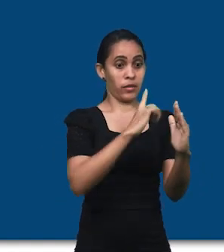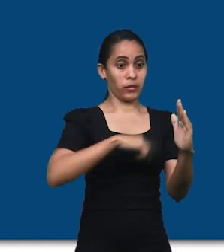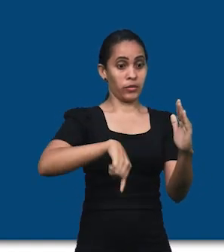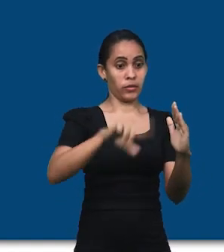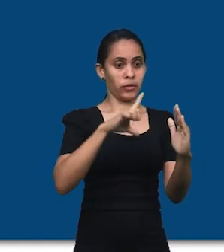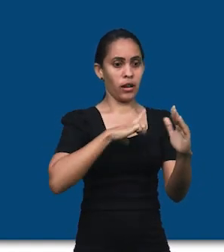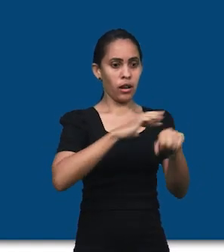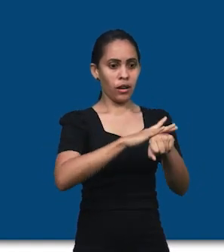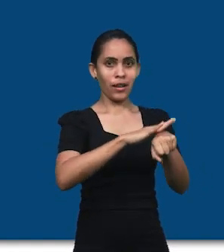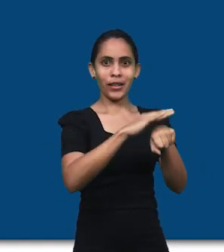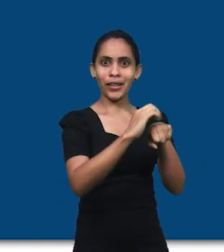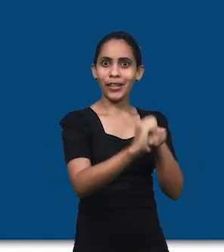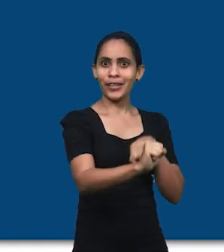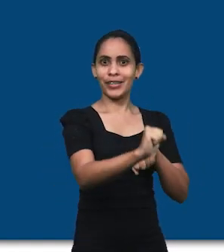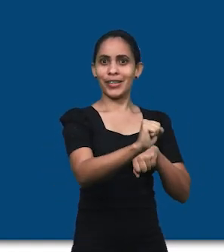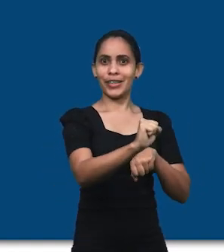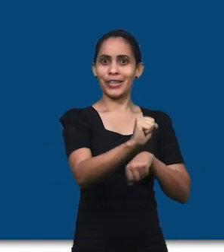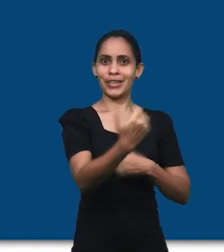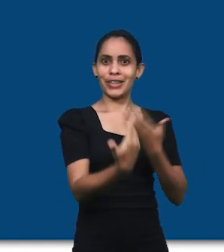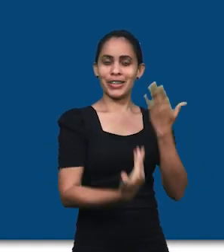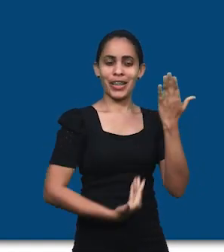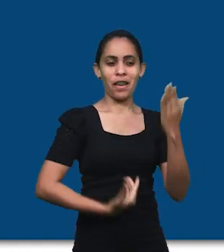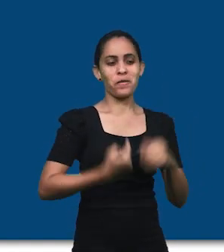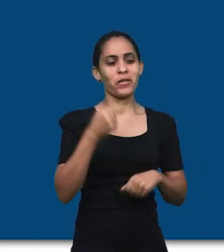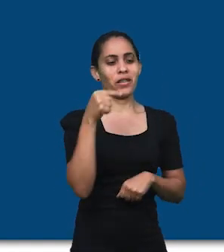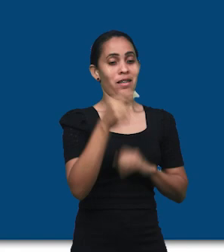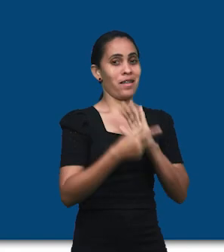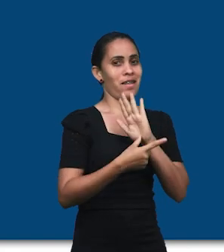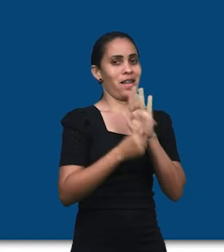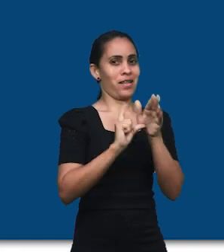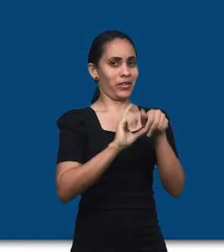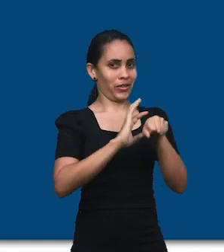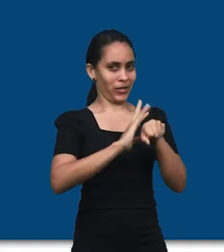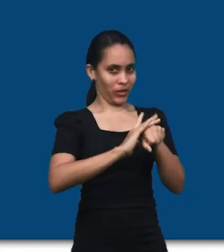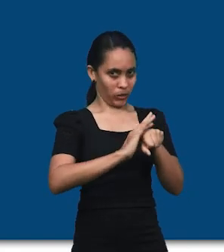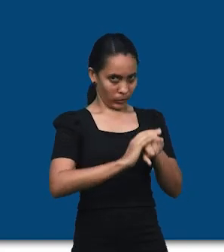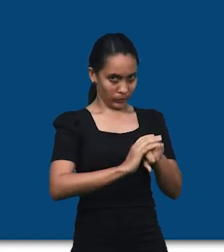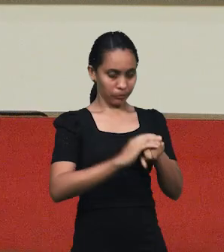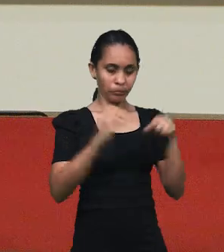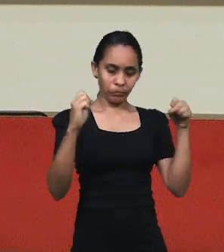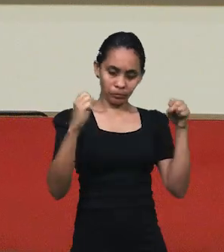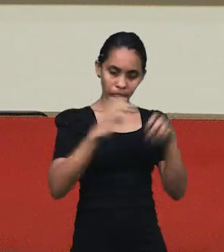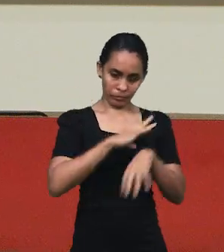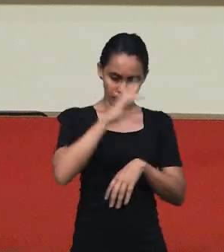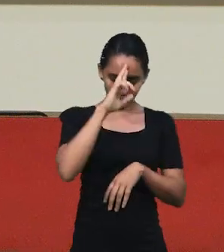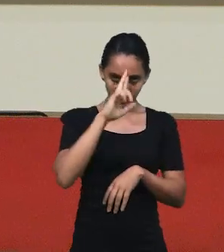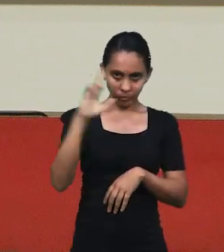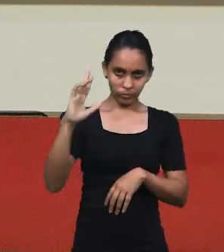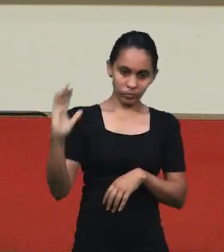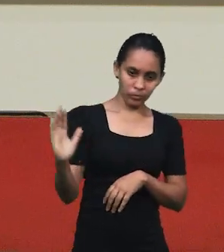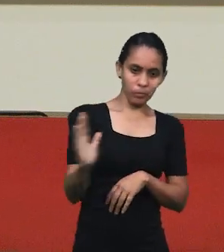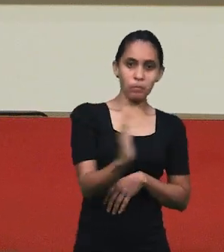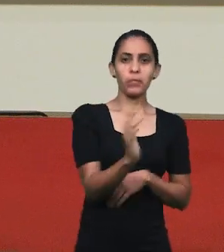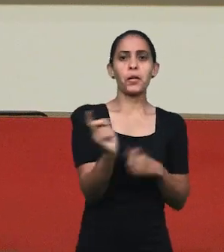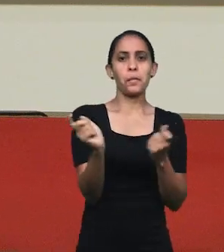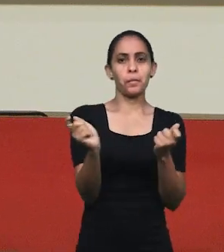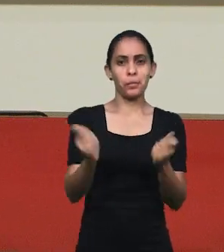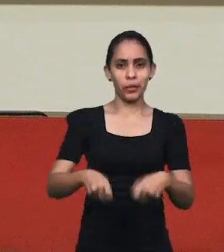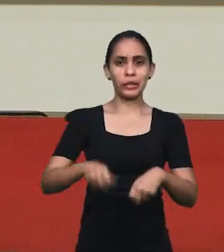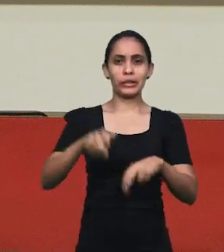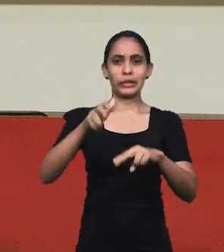enviados acharam são o servo enfermo. Louvado seja o nome do